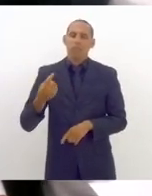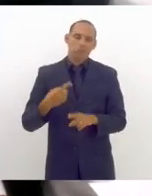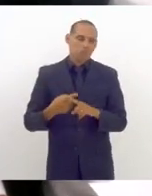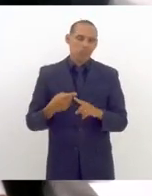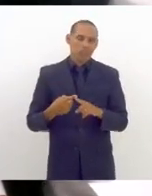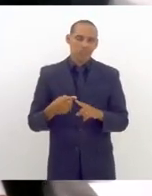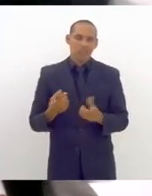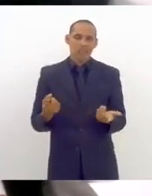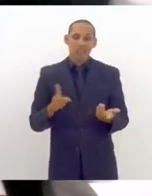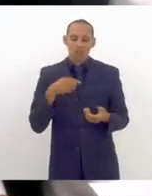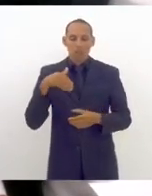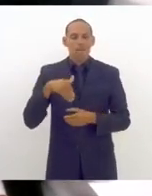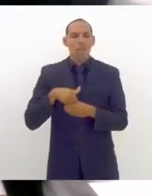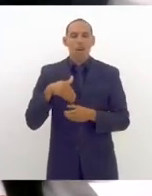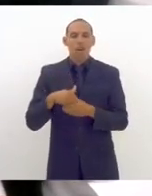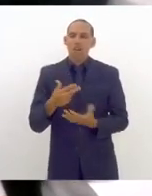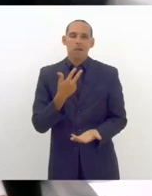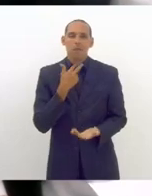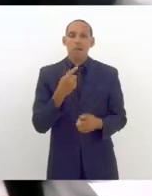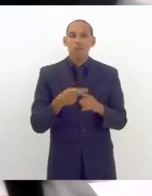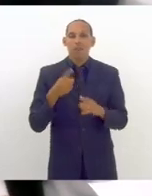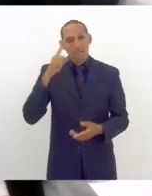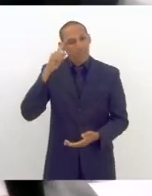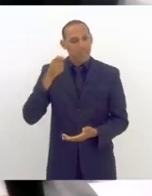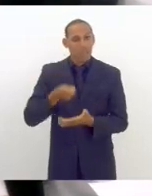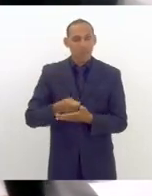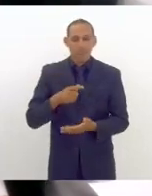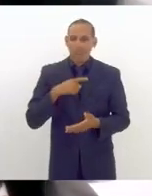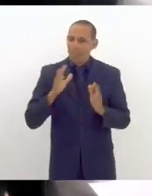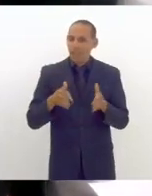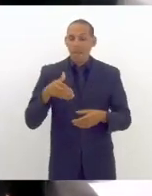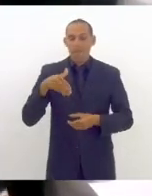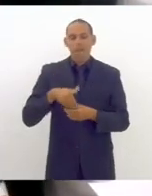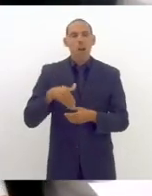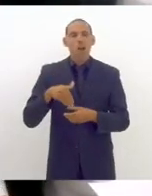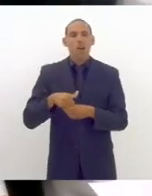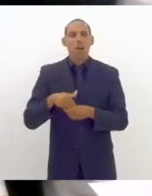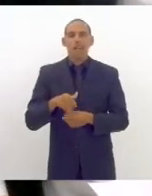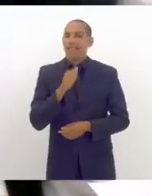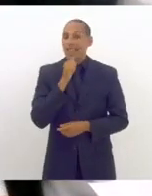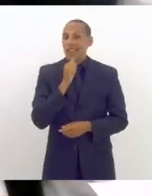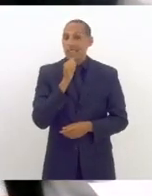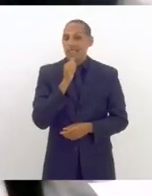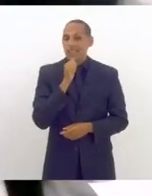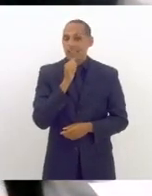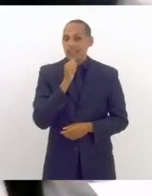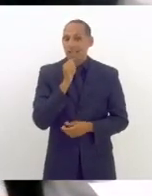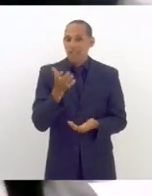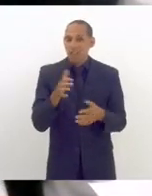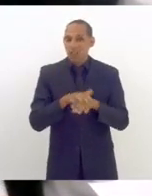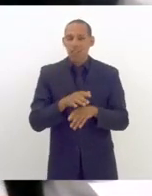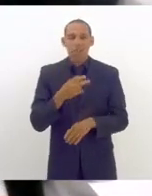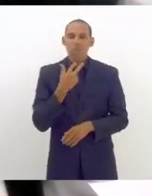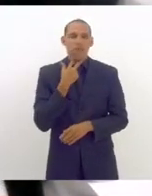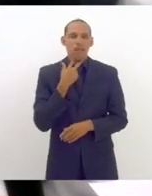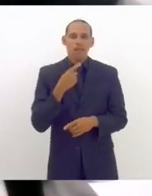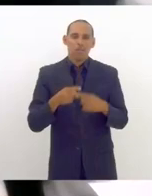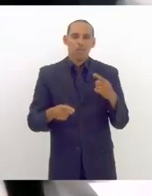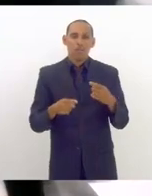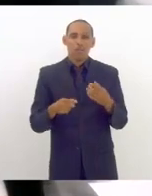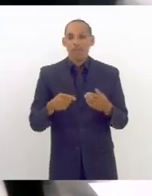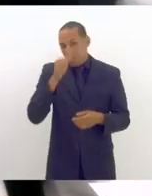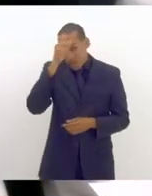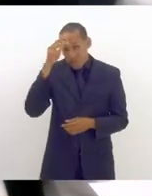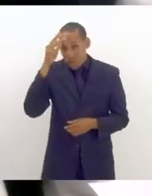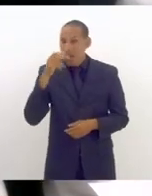se isso a gente nem pode votar porque tem uma decisão que a gente não pode voltar essa matéria se não incluir o município do Rio e o prefeito